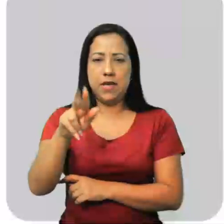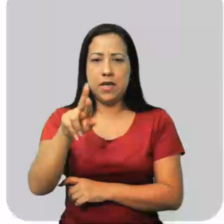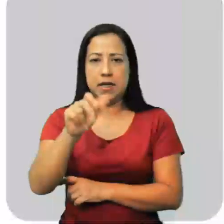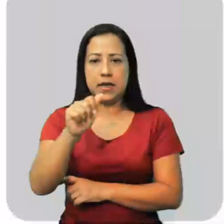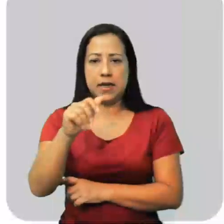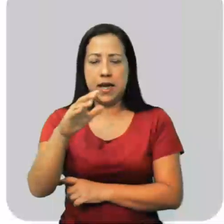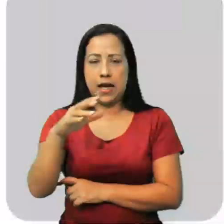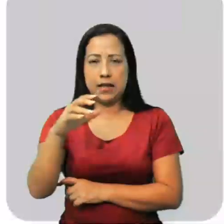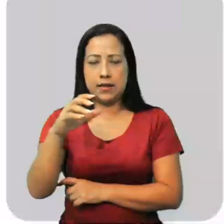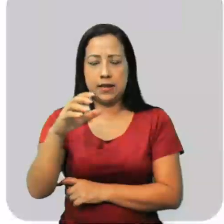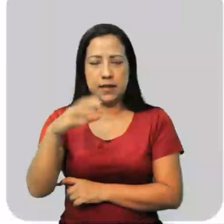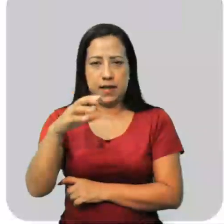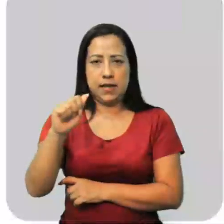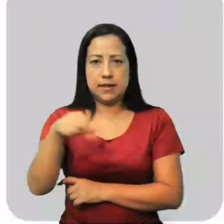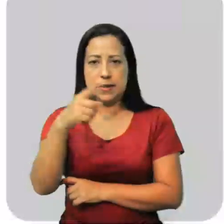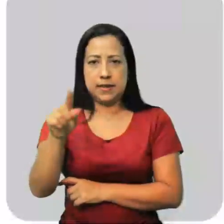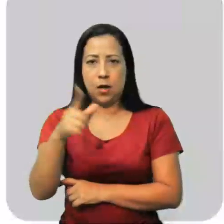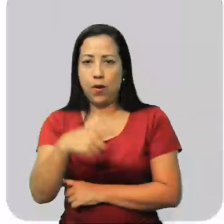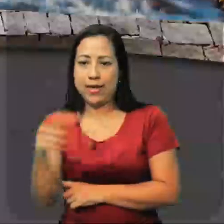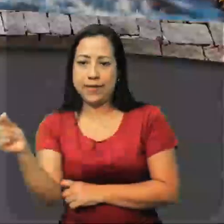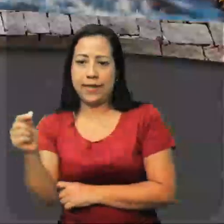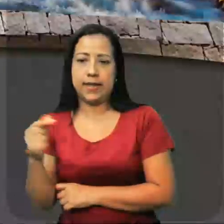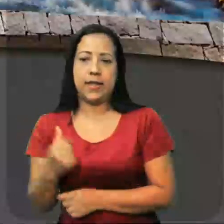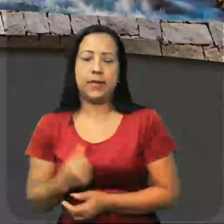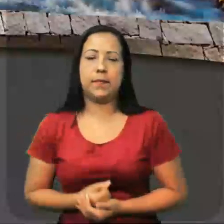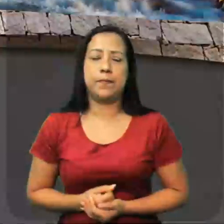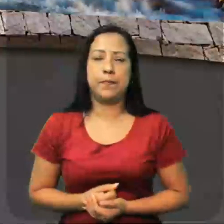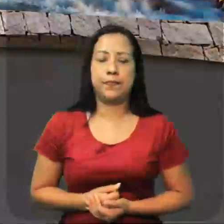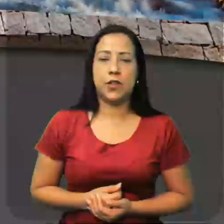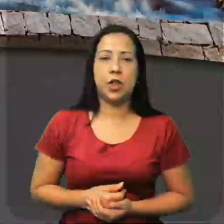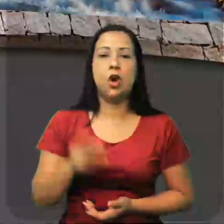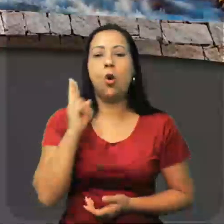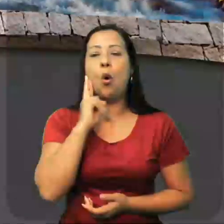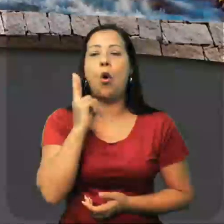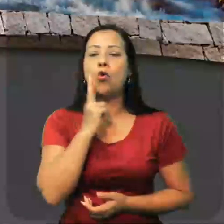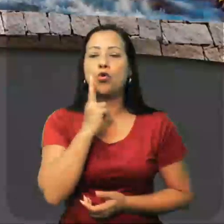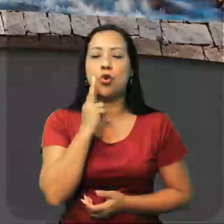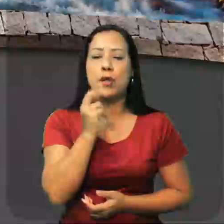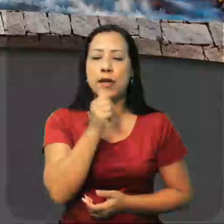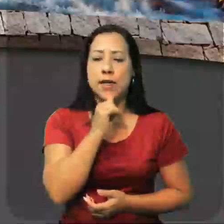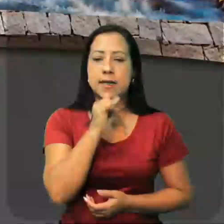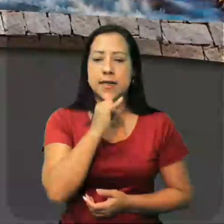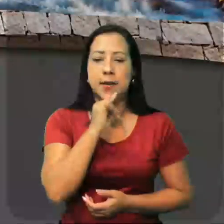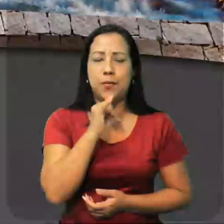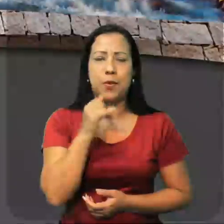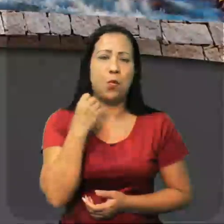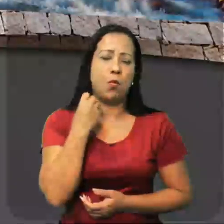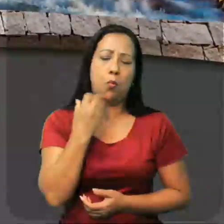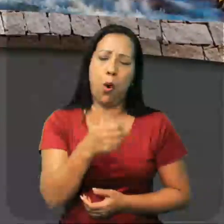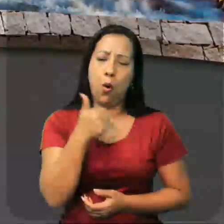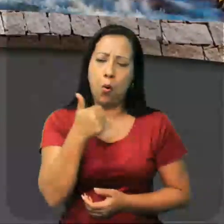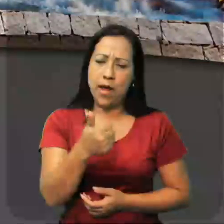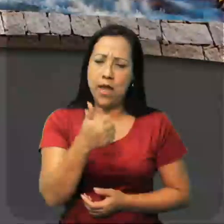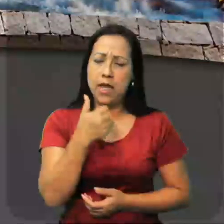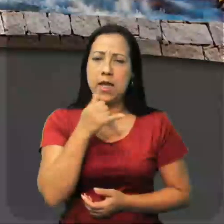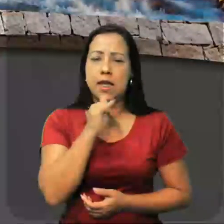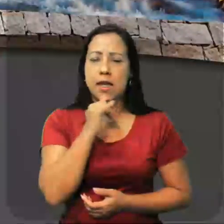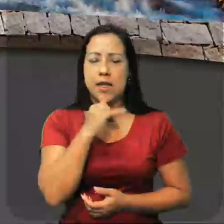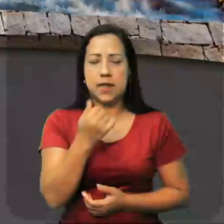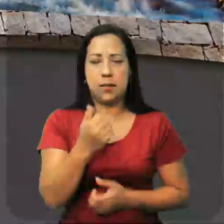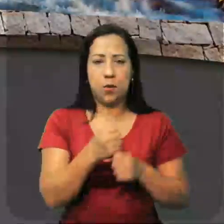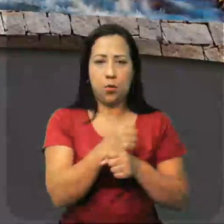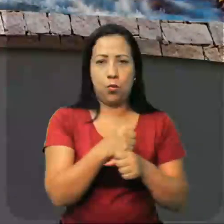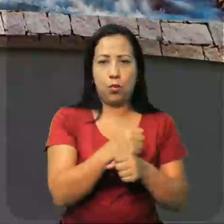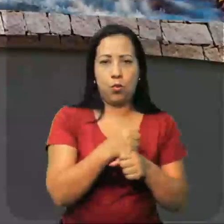o saldo da migração. É o que ocorreu em Rondônia, gente. Ótimo exemplo é Rondônia. Tá? Anos 70, nós